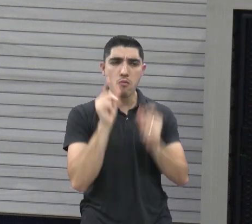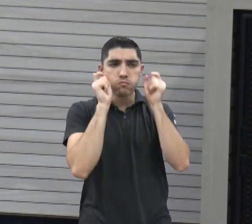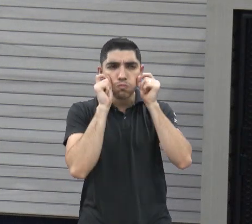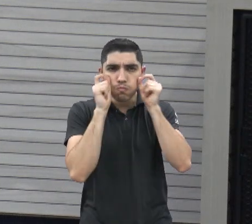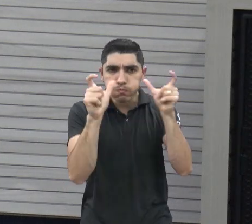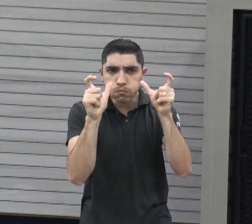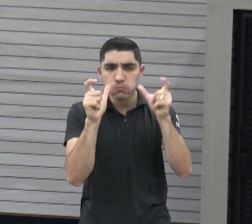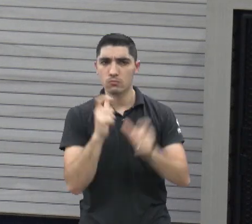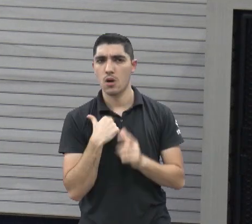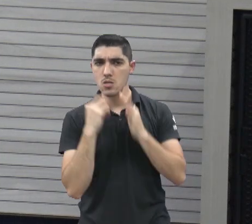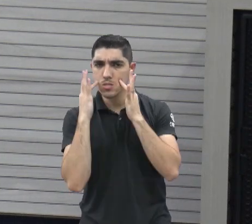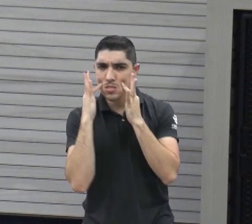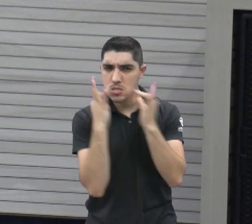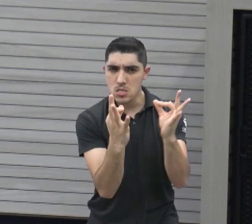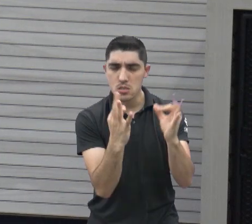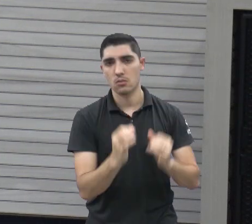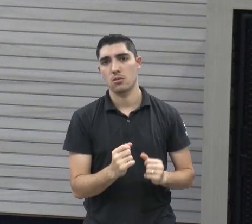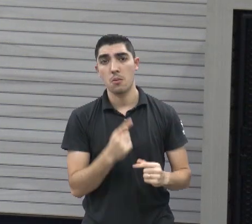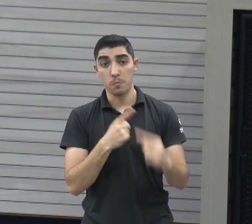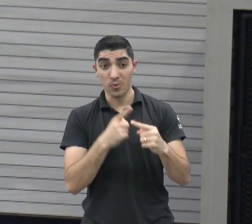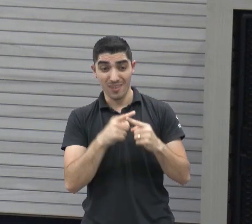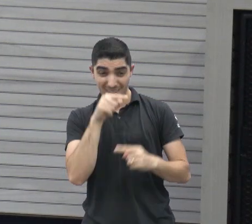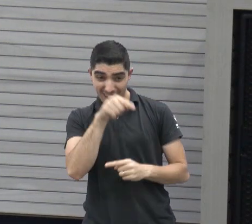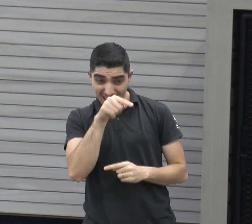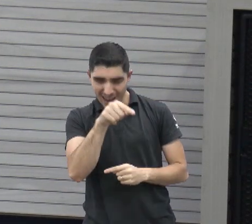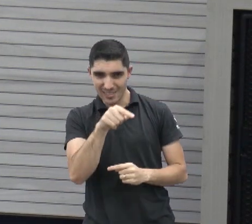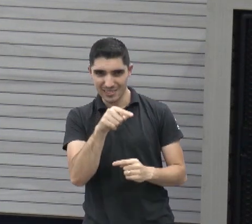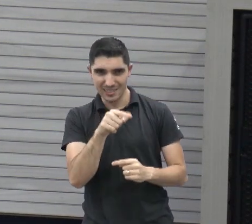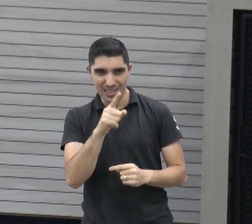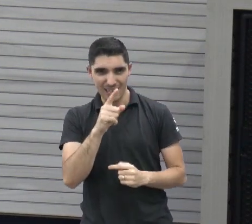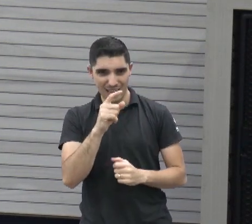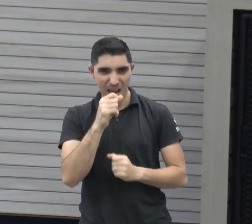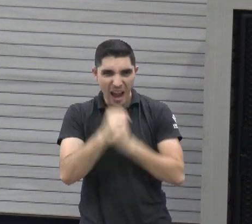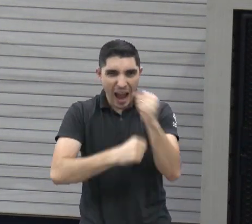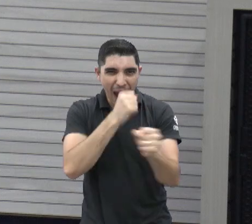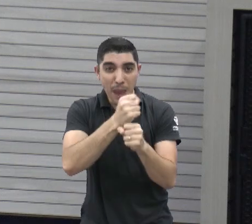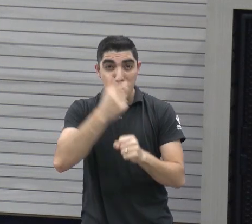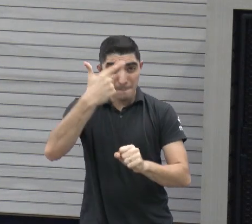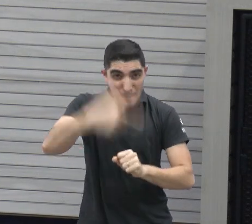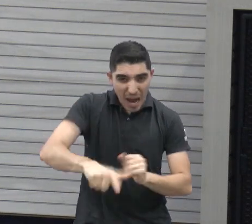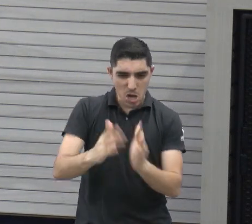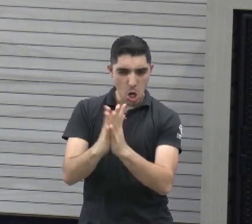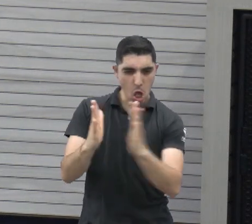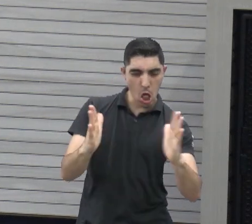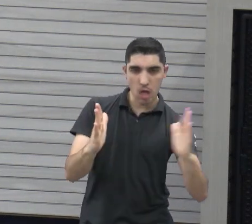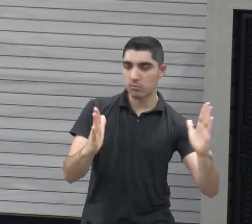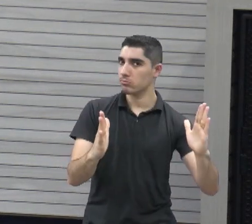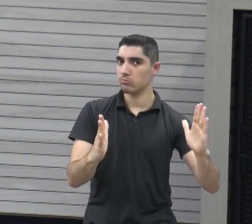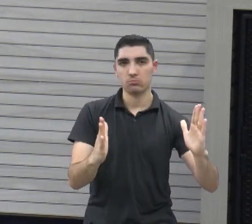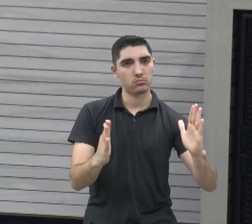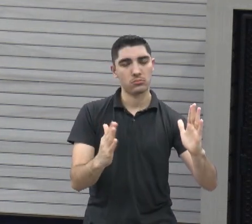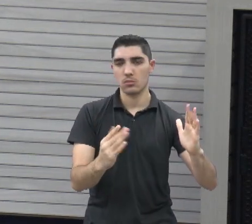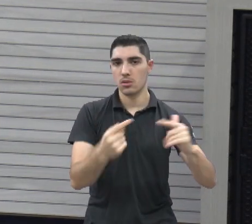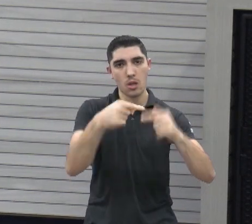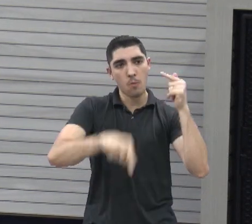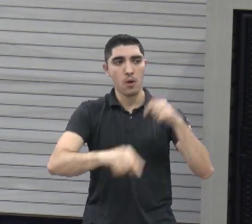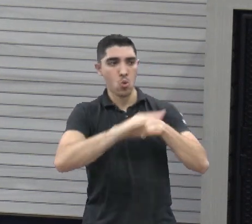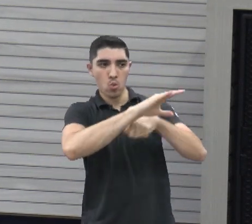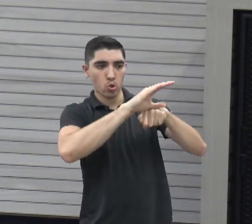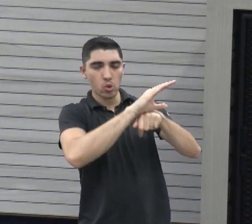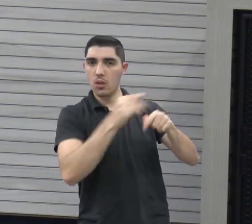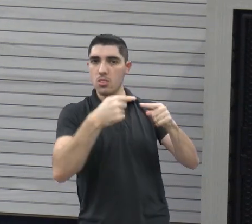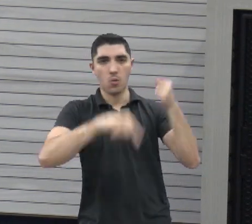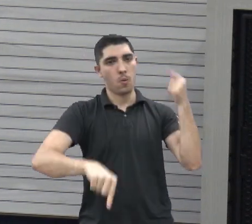para a gente suspender essa prorrogação, que do meu ponto de vista é ilegal, nós vamos discutir isso na Justiça, mas também encaminhar ao Ministério Público todas